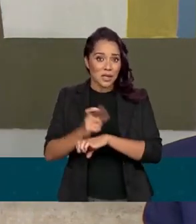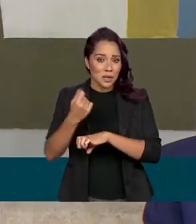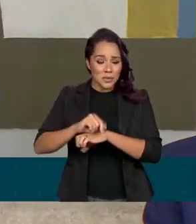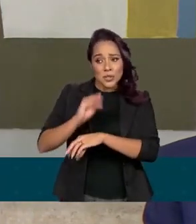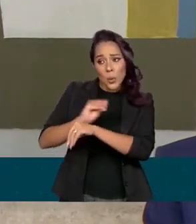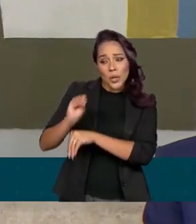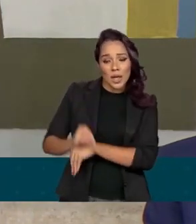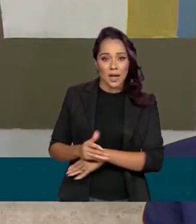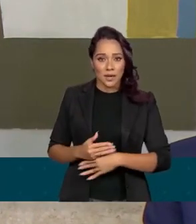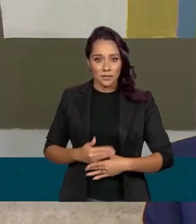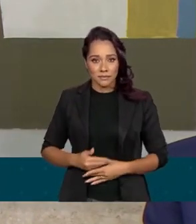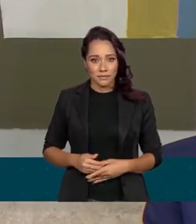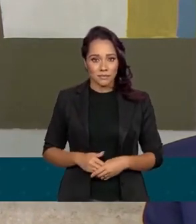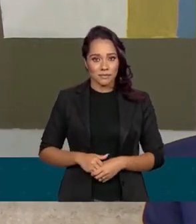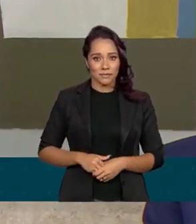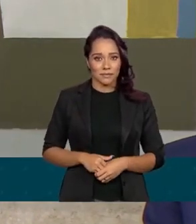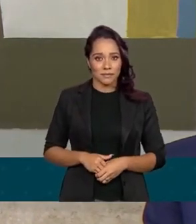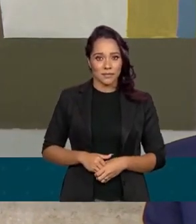tem que cuidar dela.